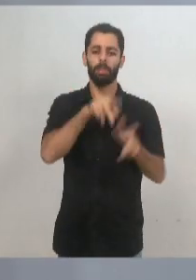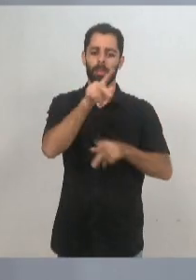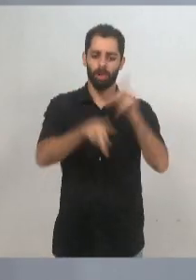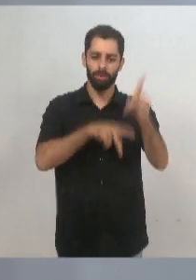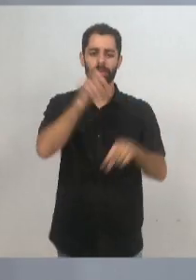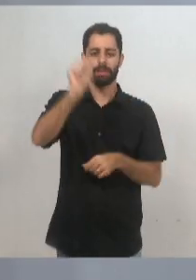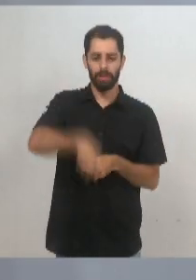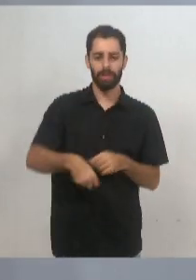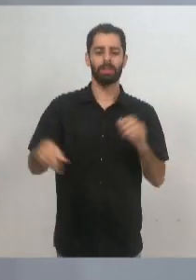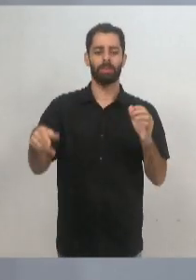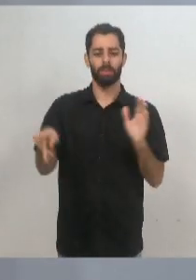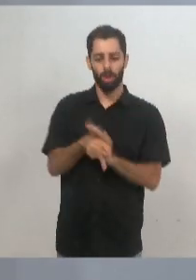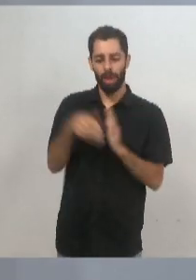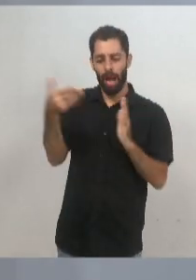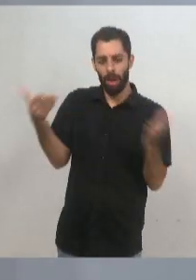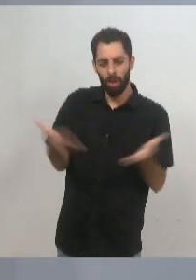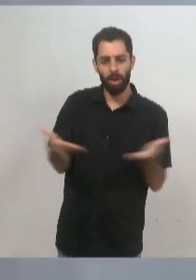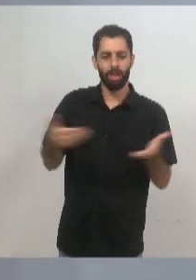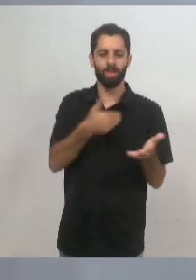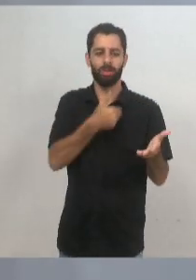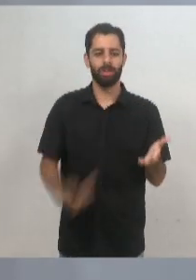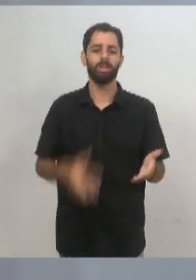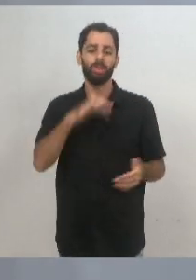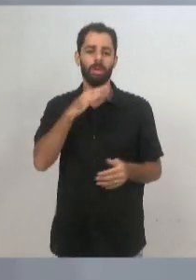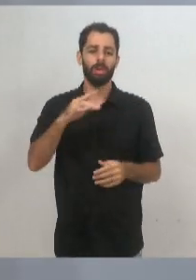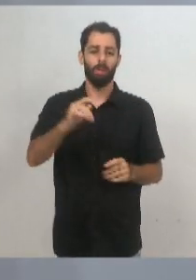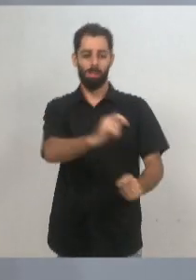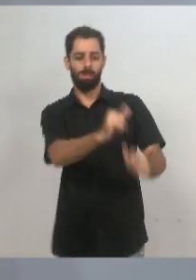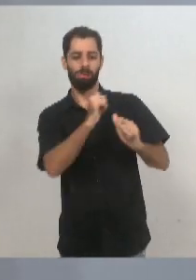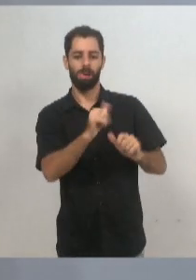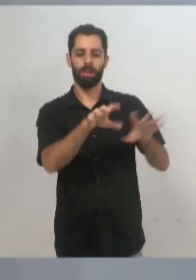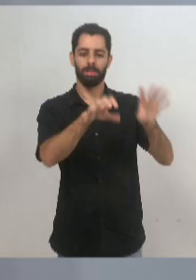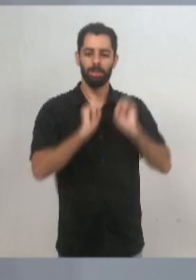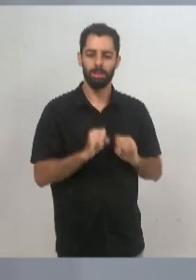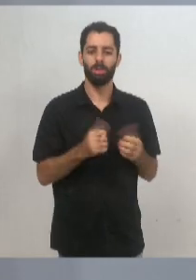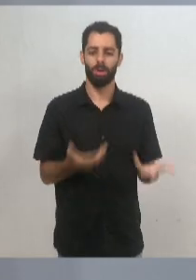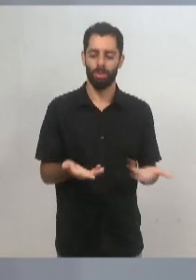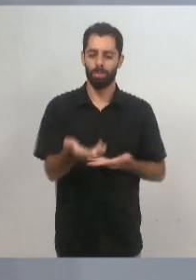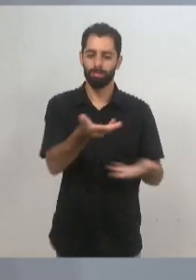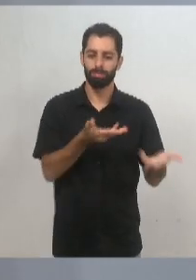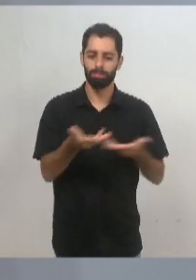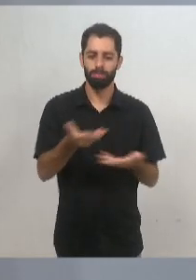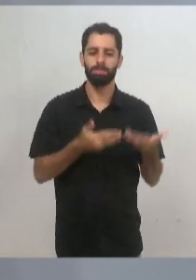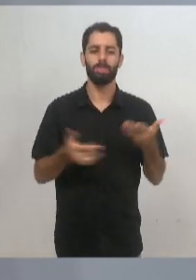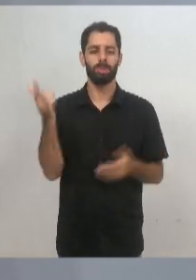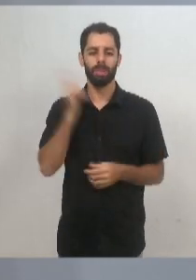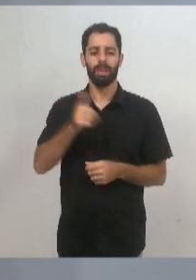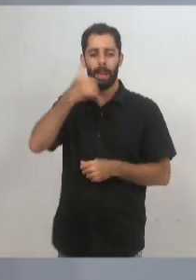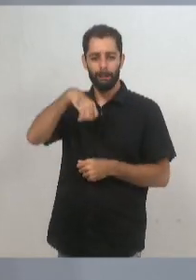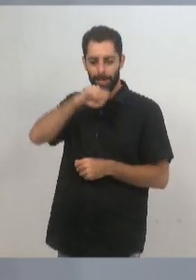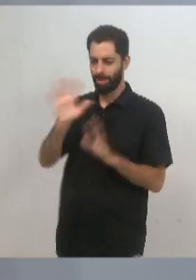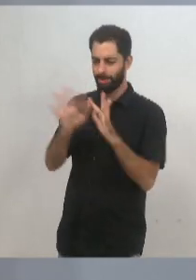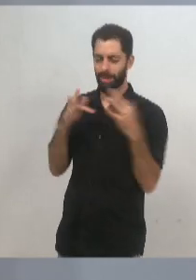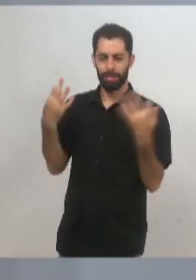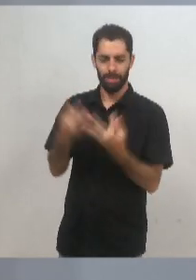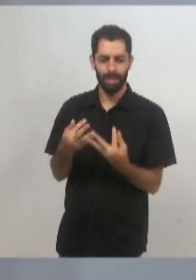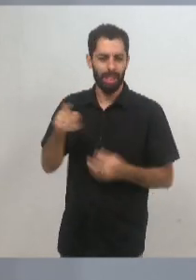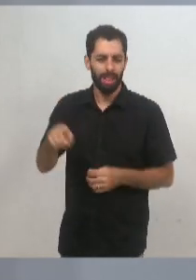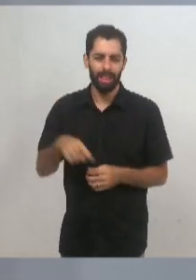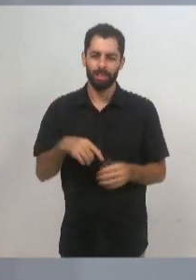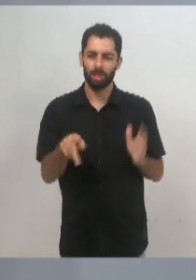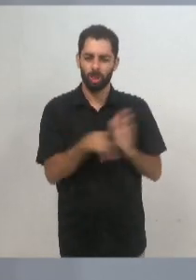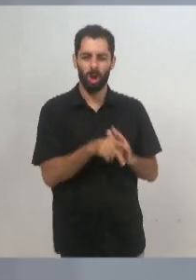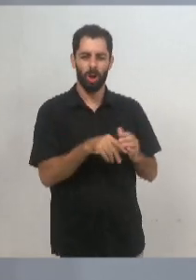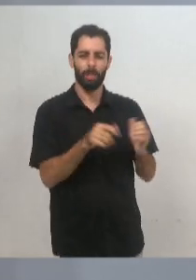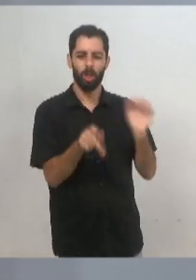do atual desgoverno, que se beneficiaram com a anistia, porém a anistia para uma mãe de família que, gente, que escreveu na